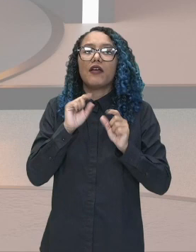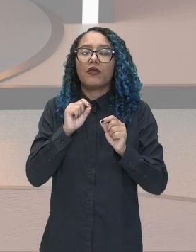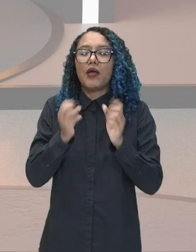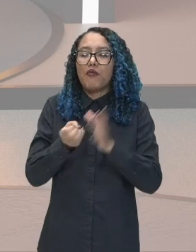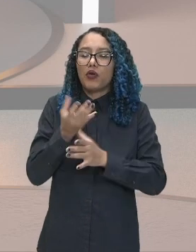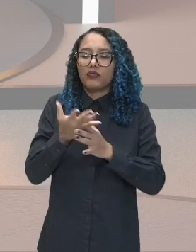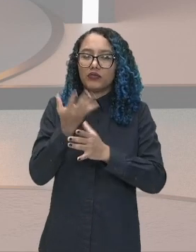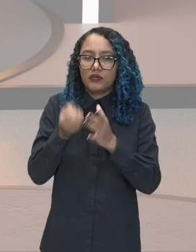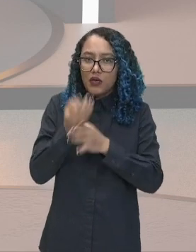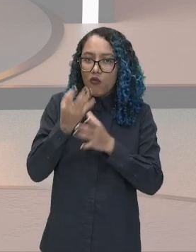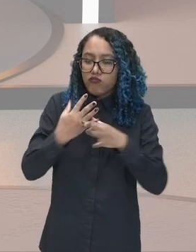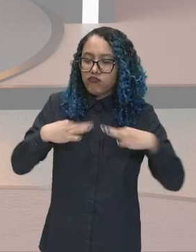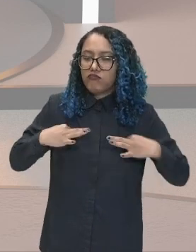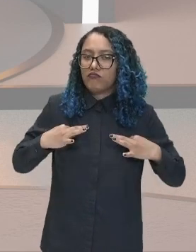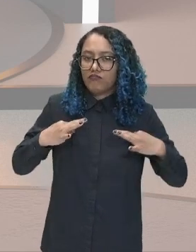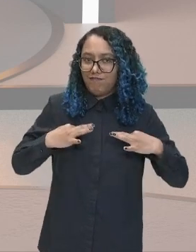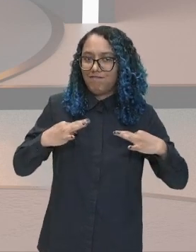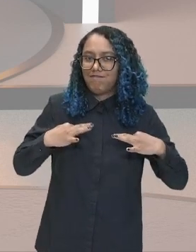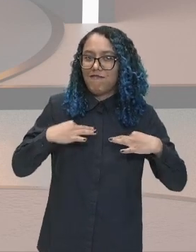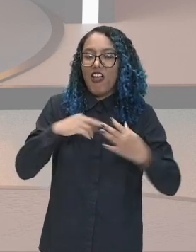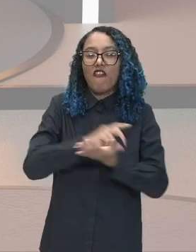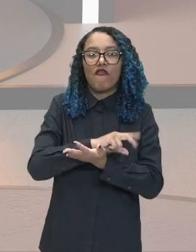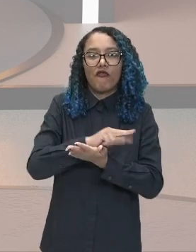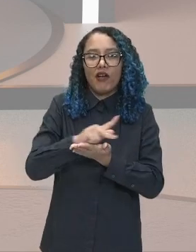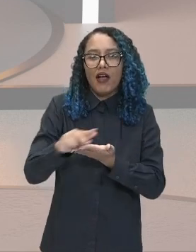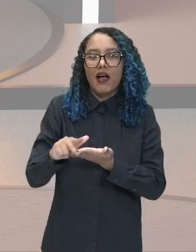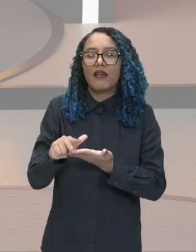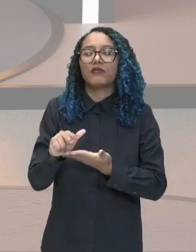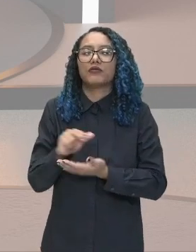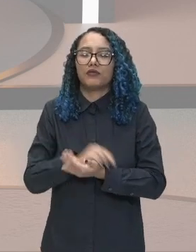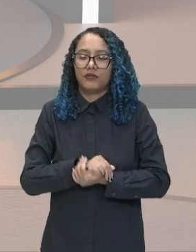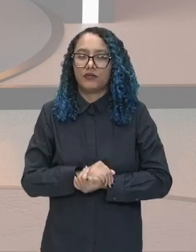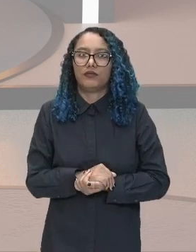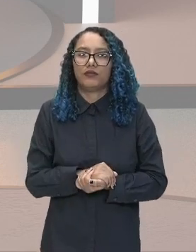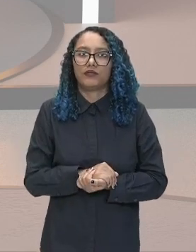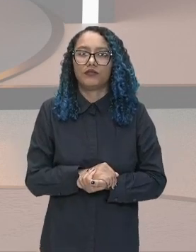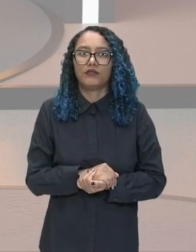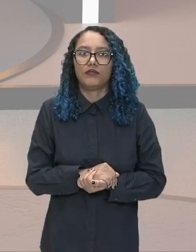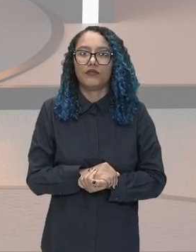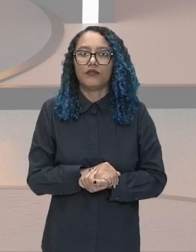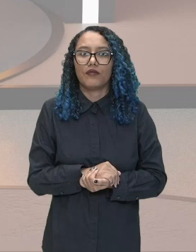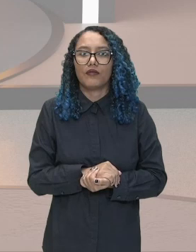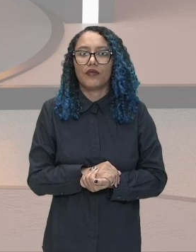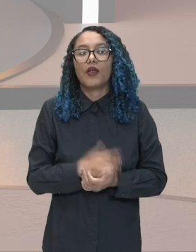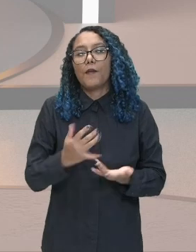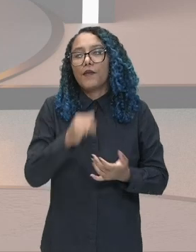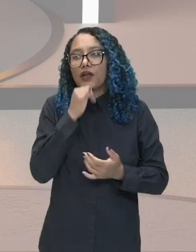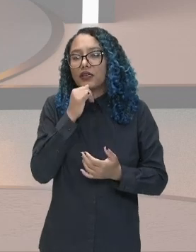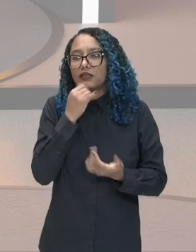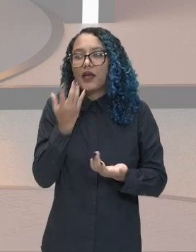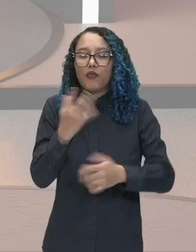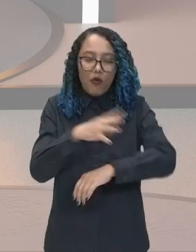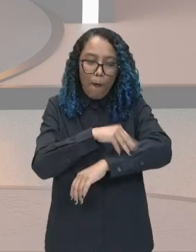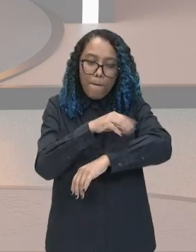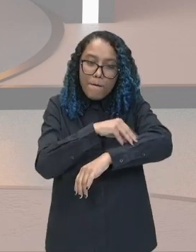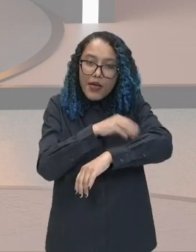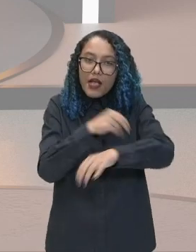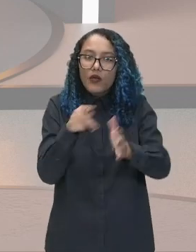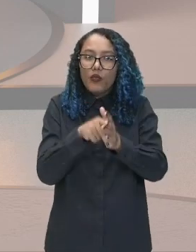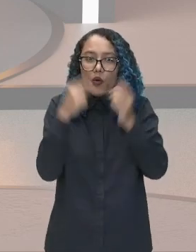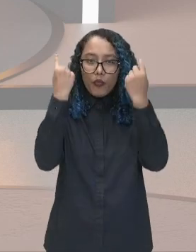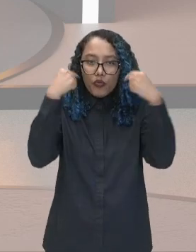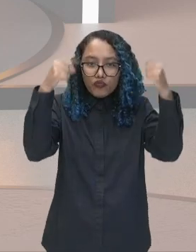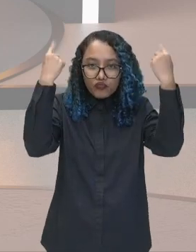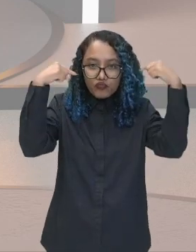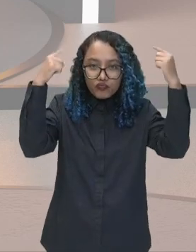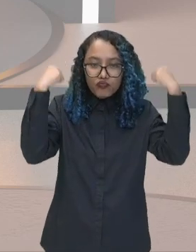tecidos. Primeiramente aí com o processo com lã de carneiro, daí é importante da questão do